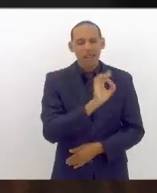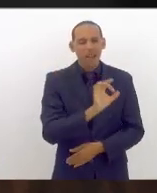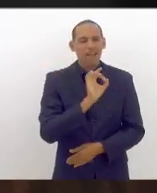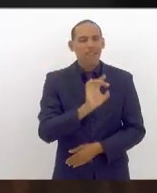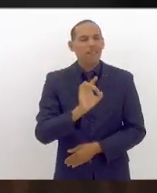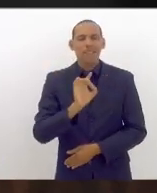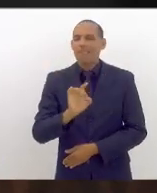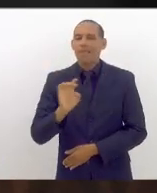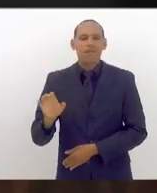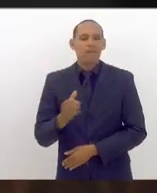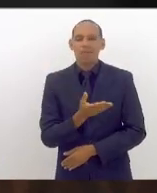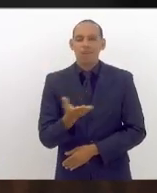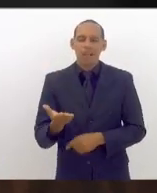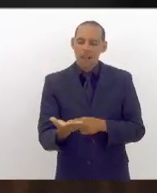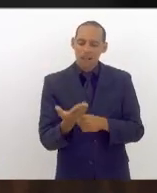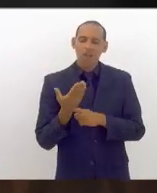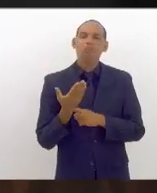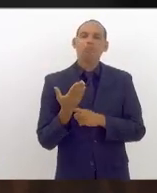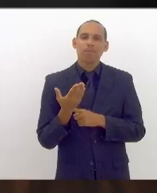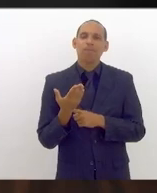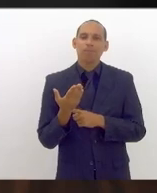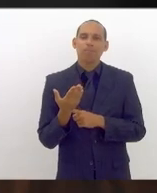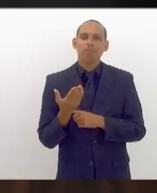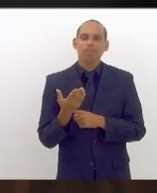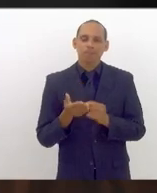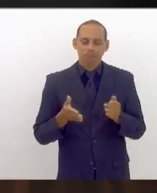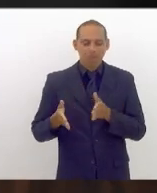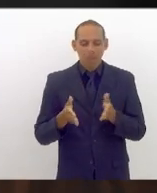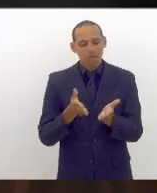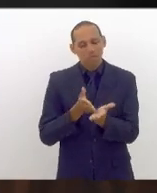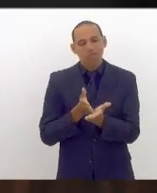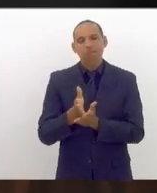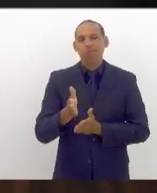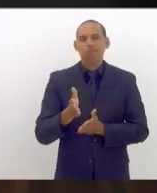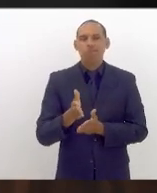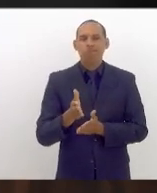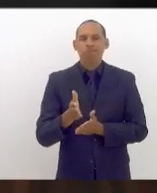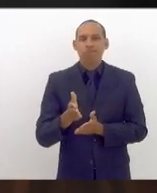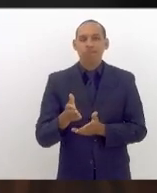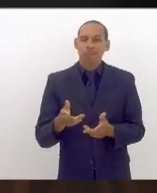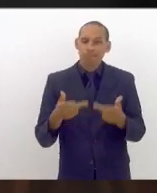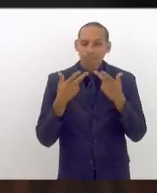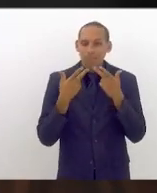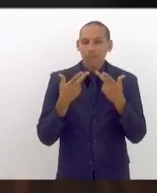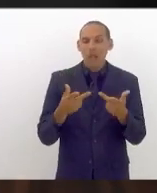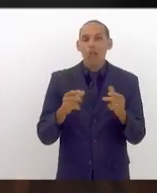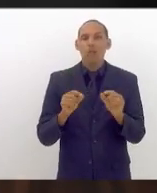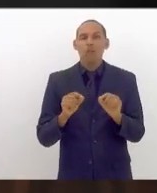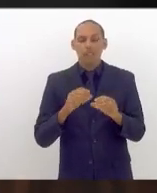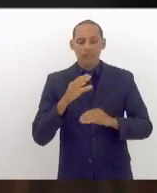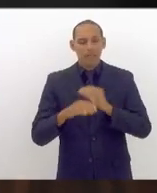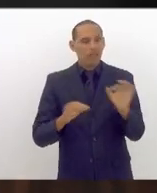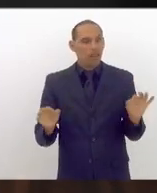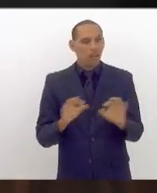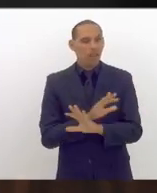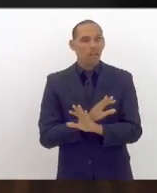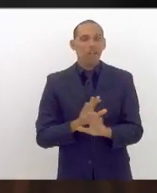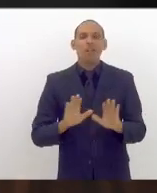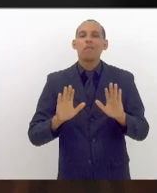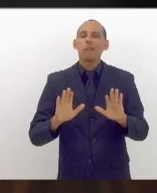um e cada uma nos ajudaram nessa trajetória e dizer que esse ciclo se encerra Mas